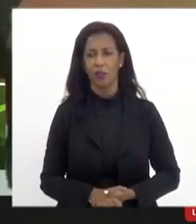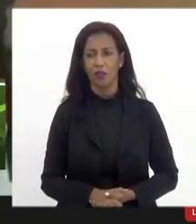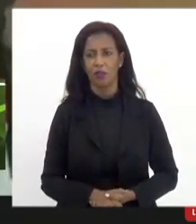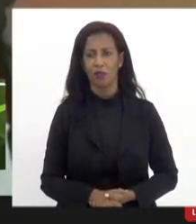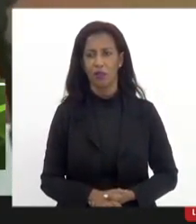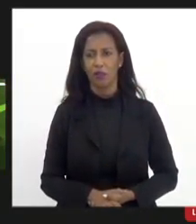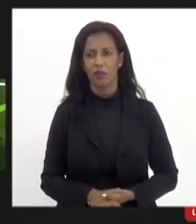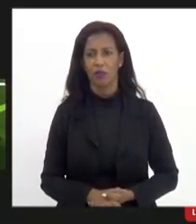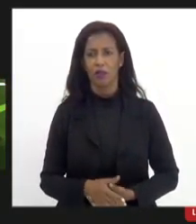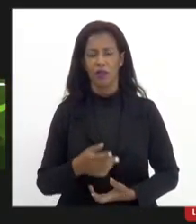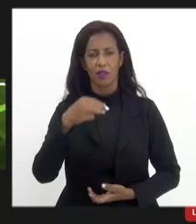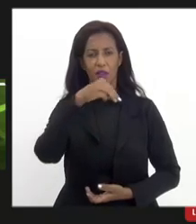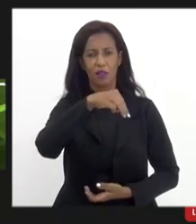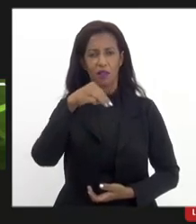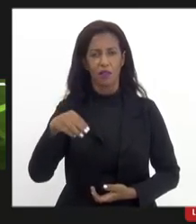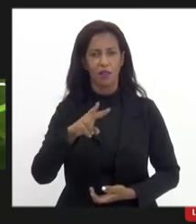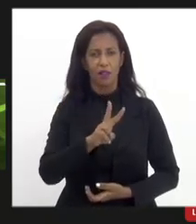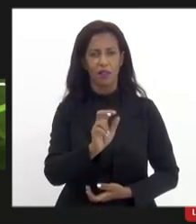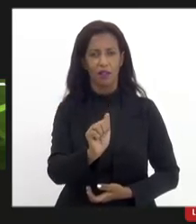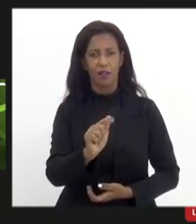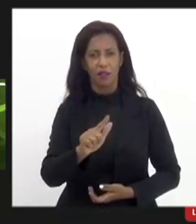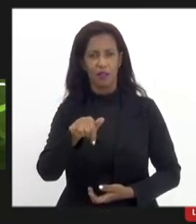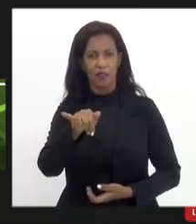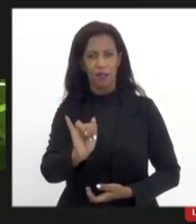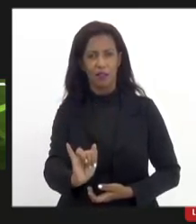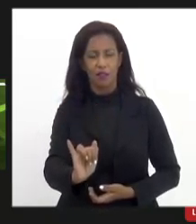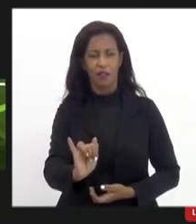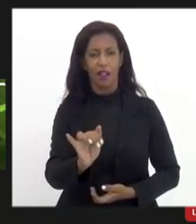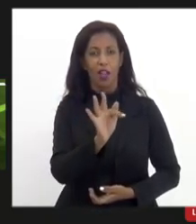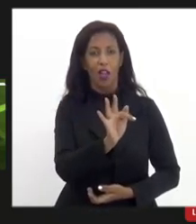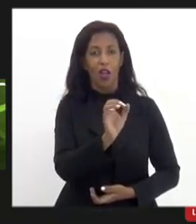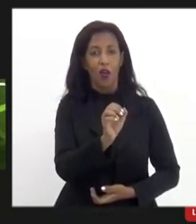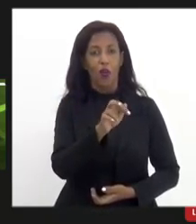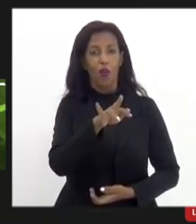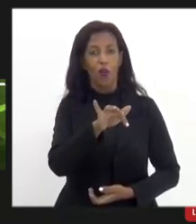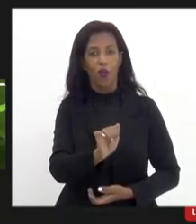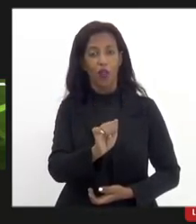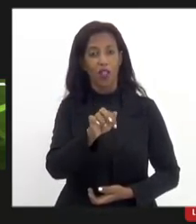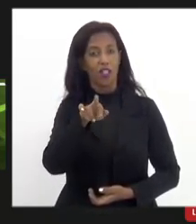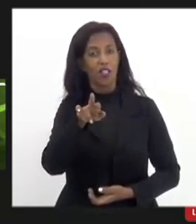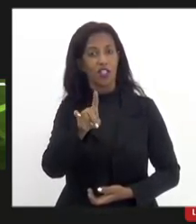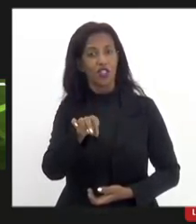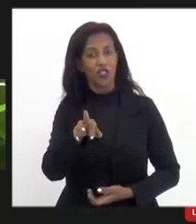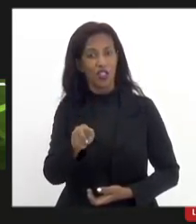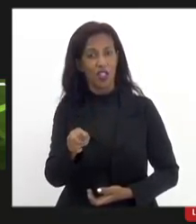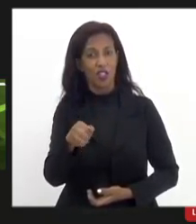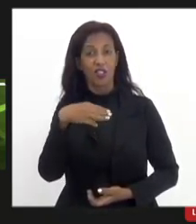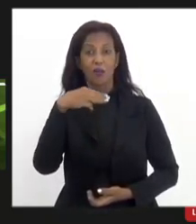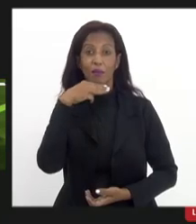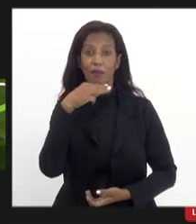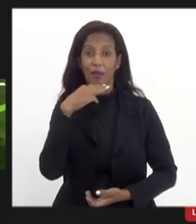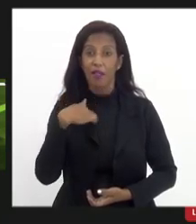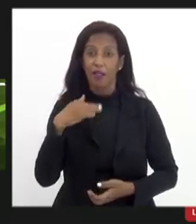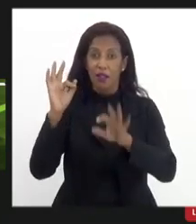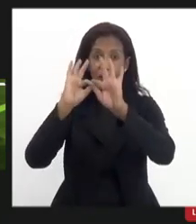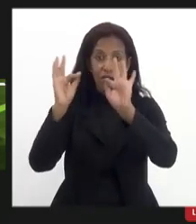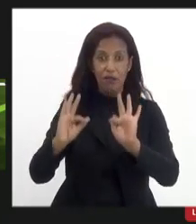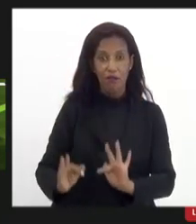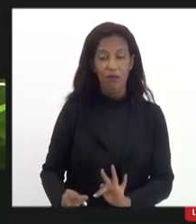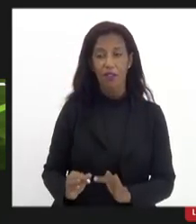Sim. Boa tarde a todos, sou o mestre Valci da Folia de Reis Sagrada Família da Mangueira, né? E fico feliz de